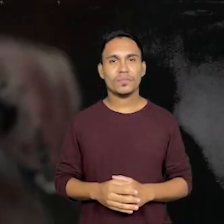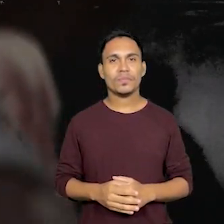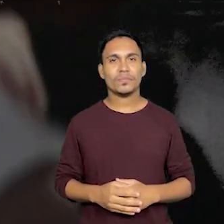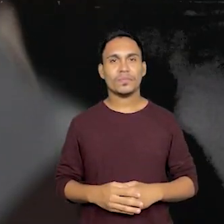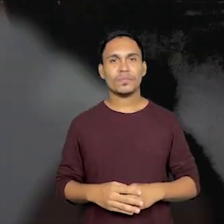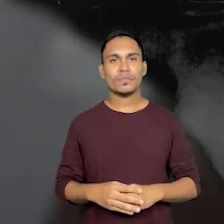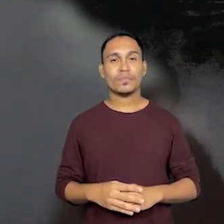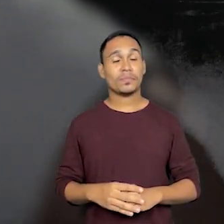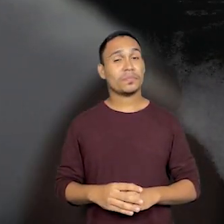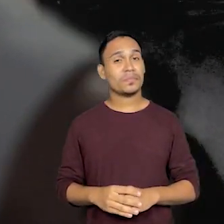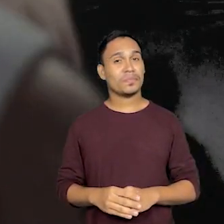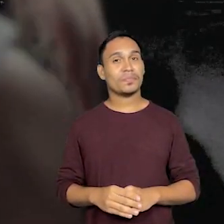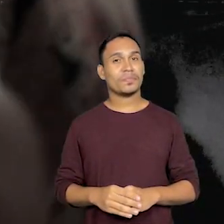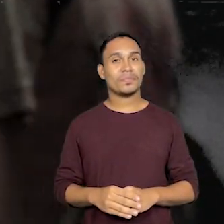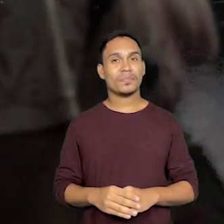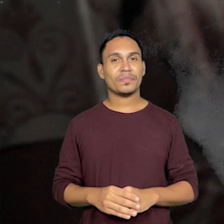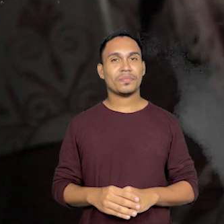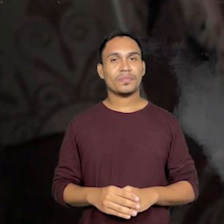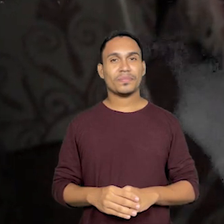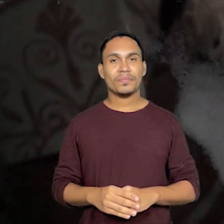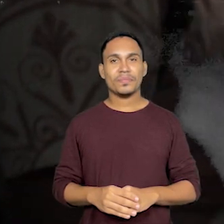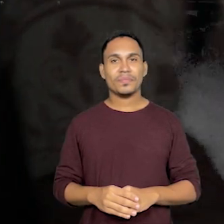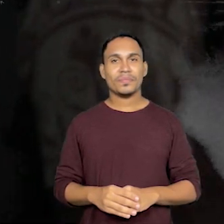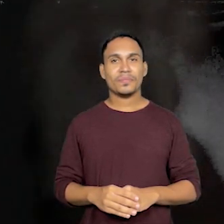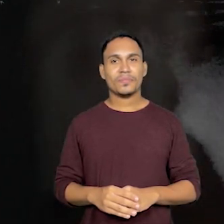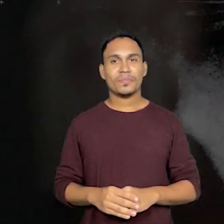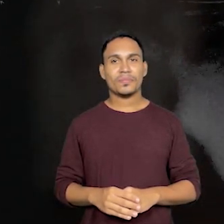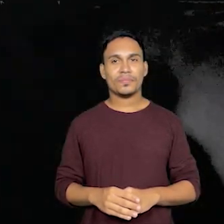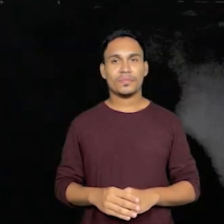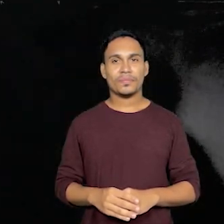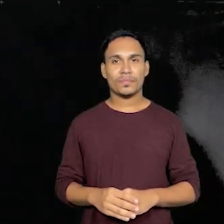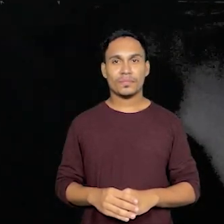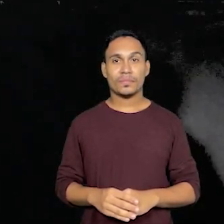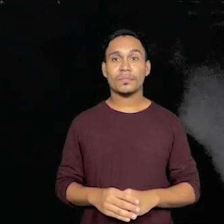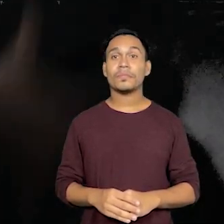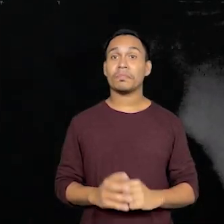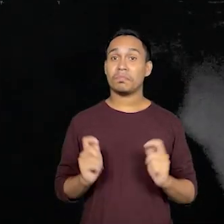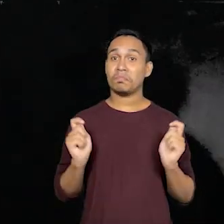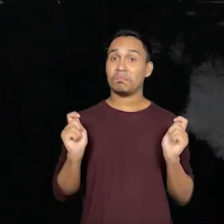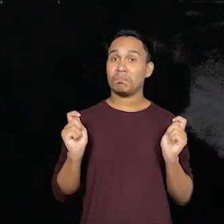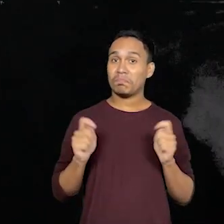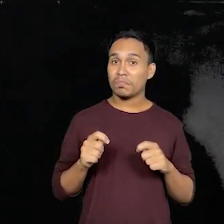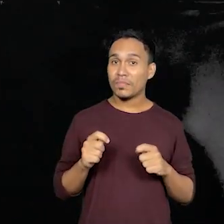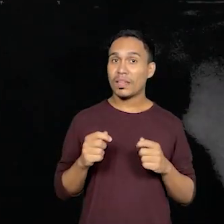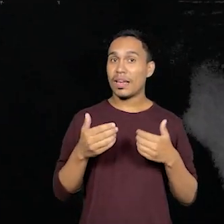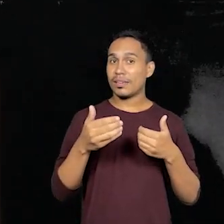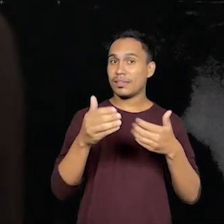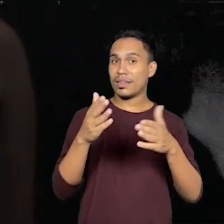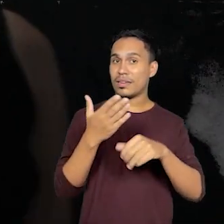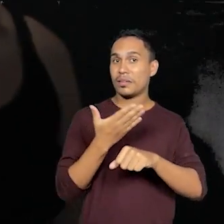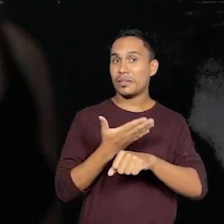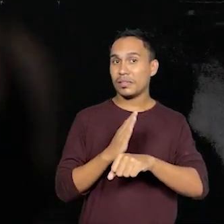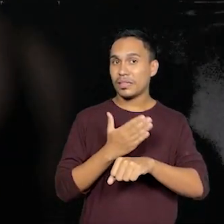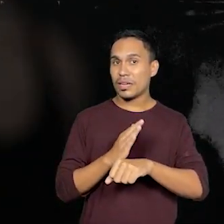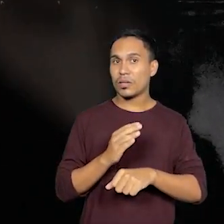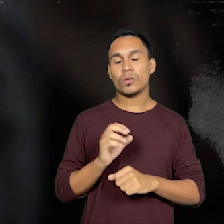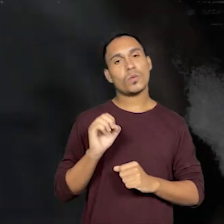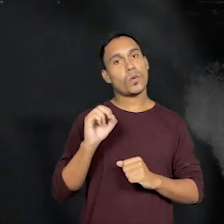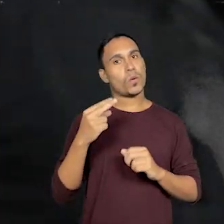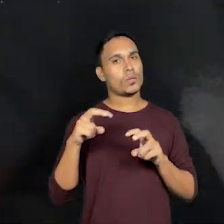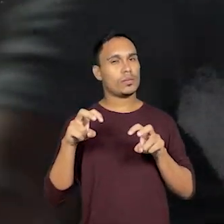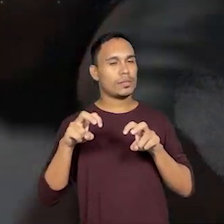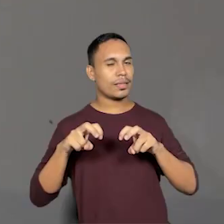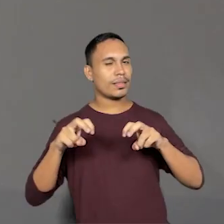construindo. E é isso, cara, é luta, né? Muito bom, muito legal. Então a gente pode ir pra sala de ensaio agora. Pode sentar ali para tramar